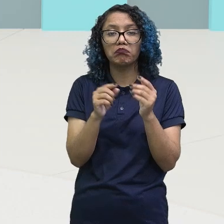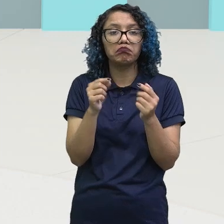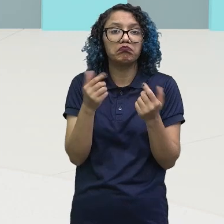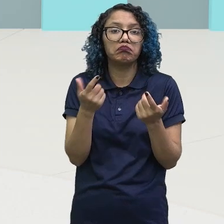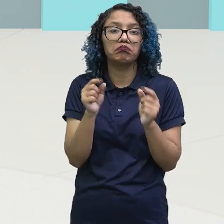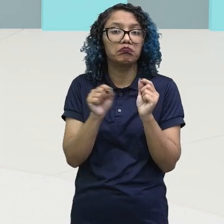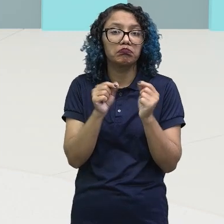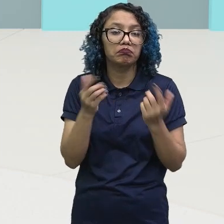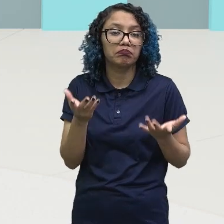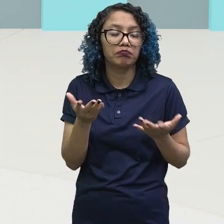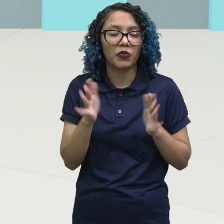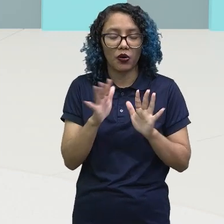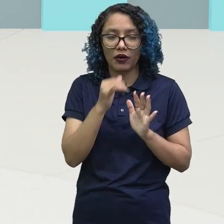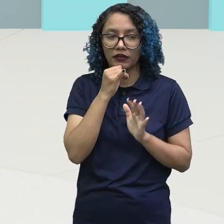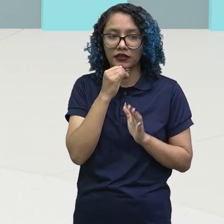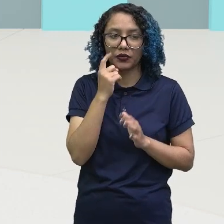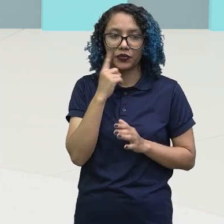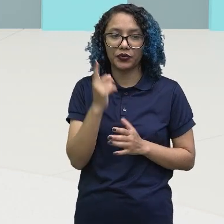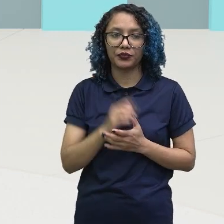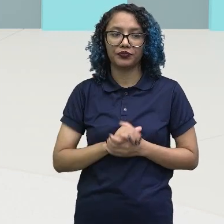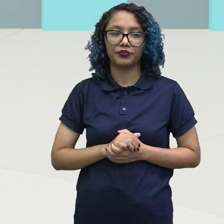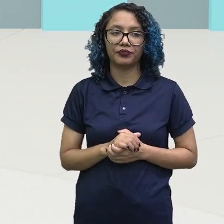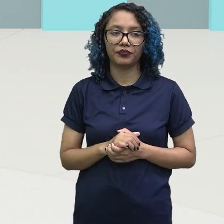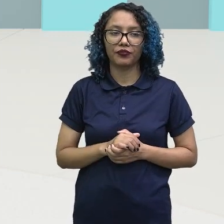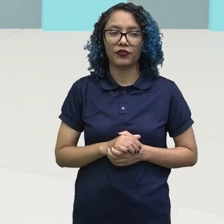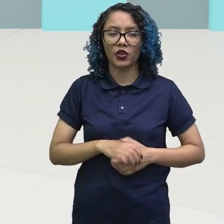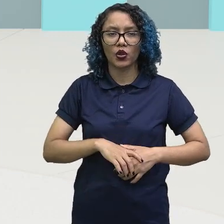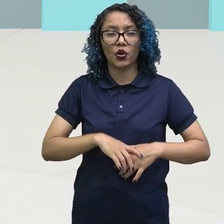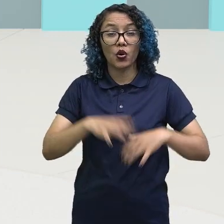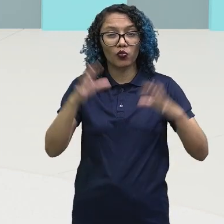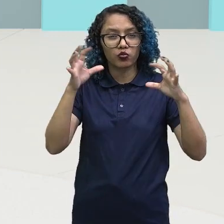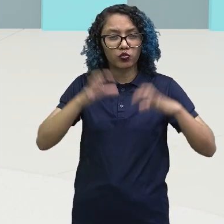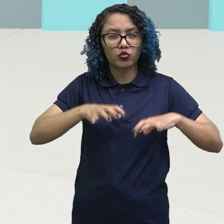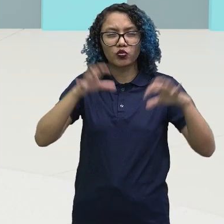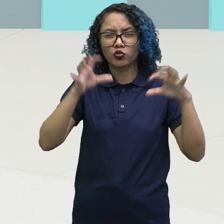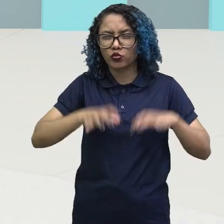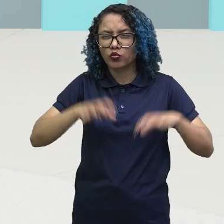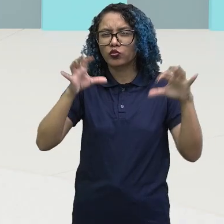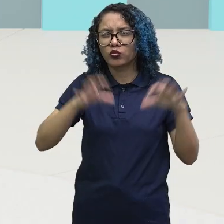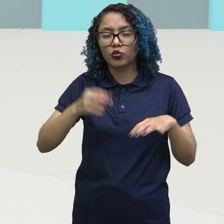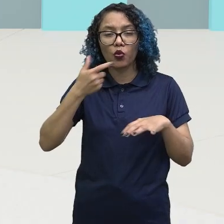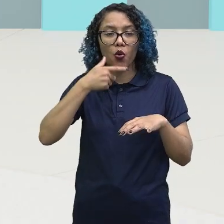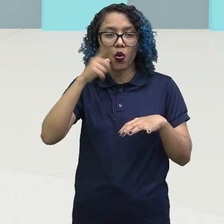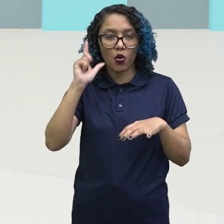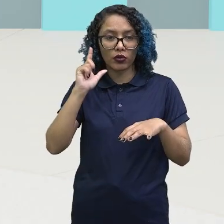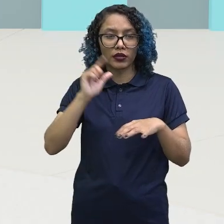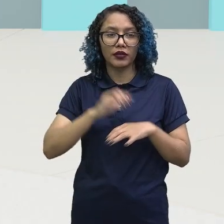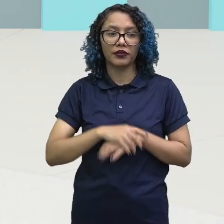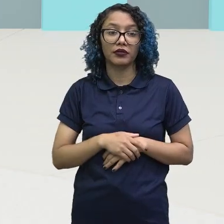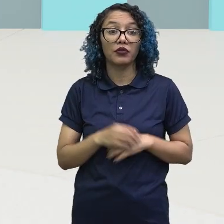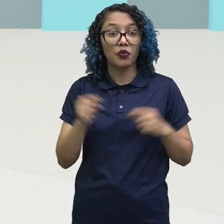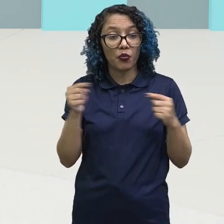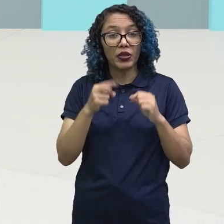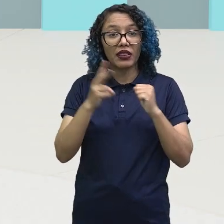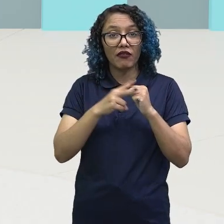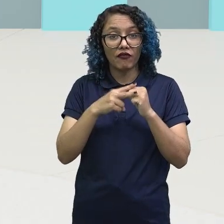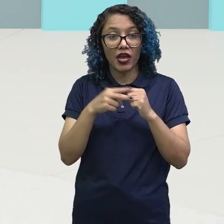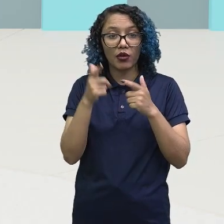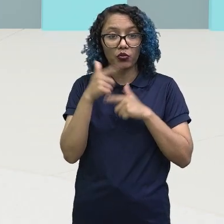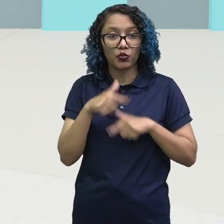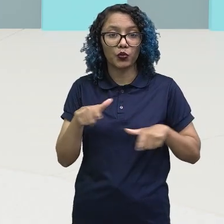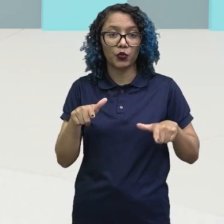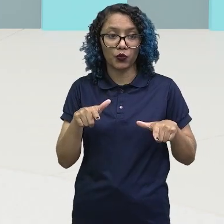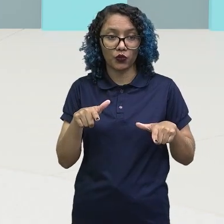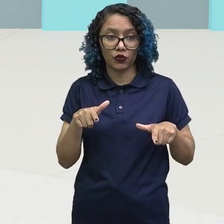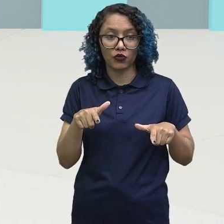só os exemplos desses verbos. Choveu muito ontem. Nós temos um verbo impessoal que não